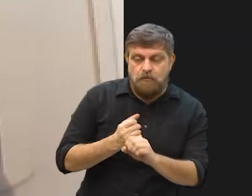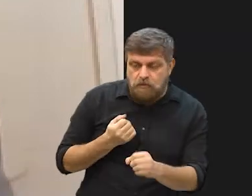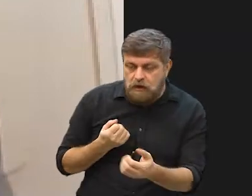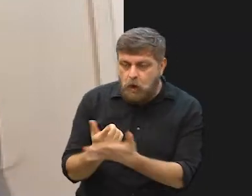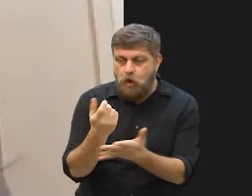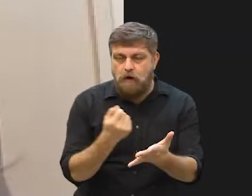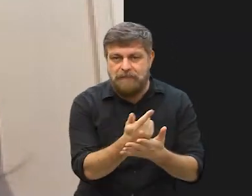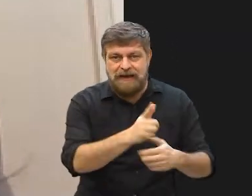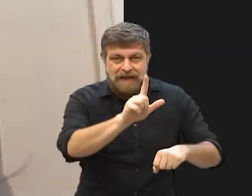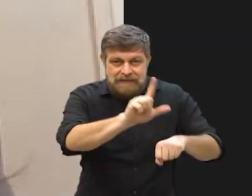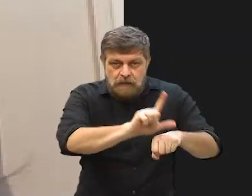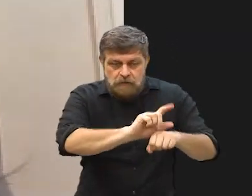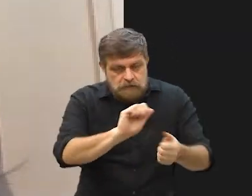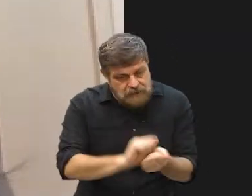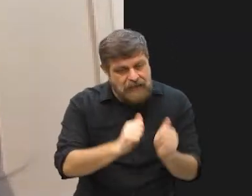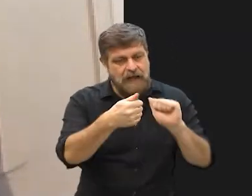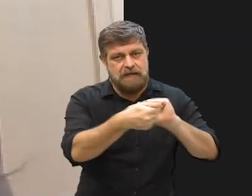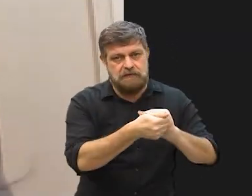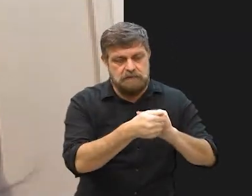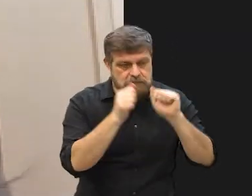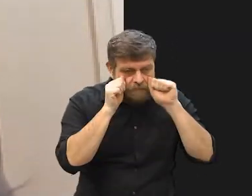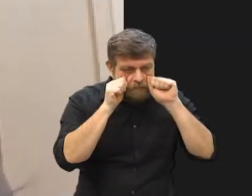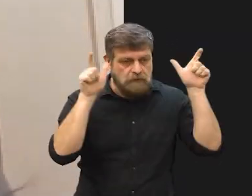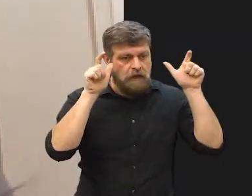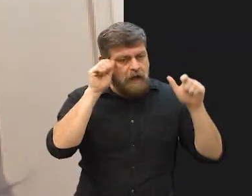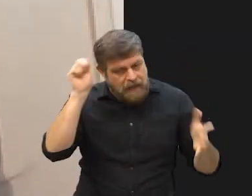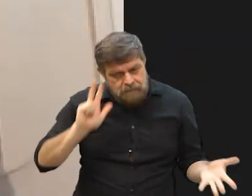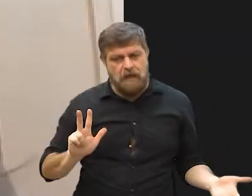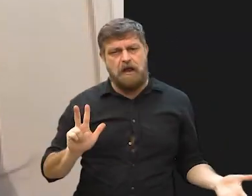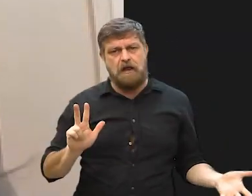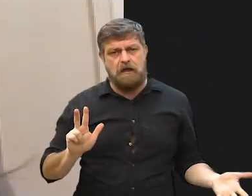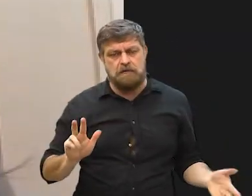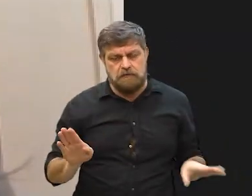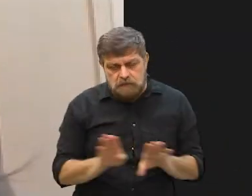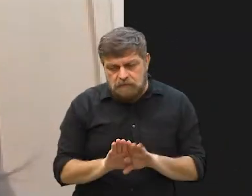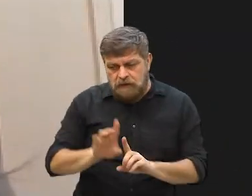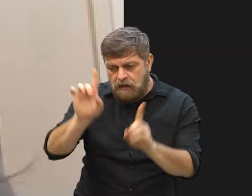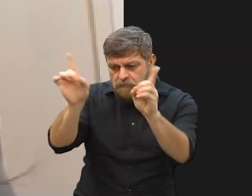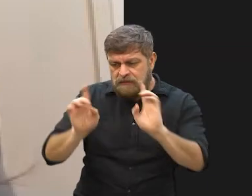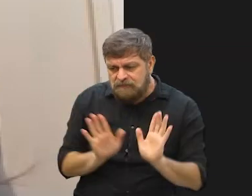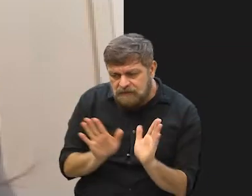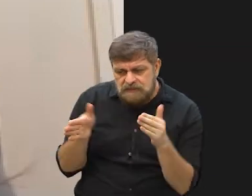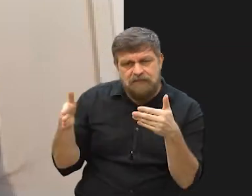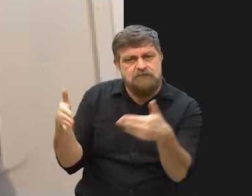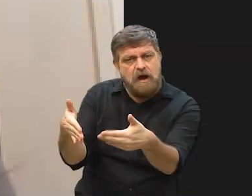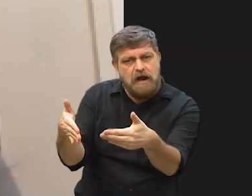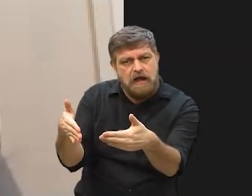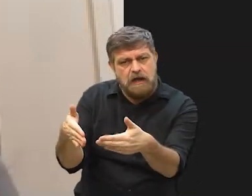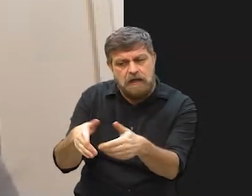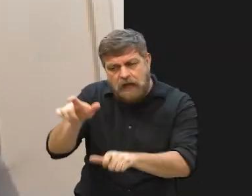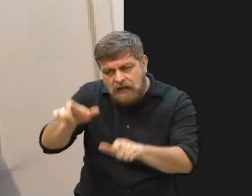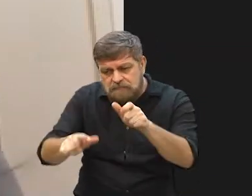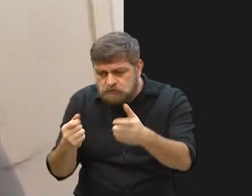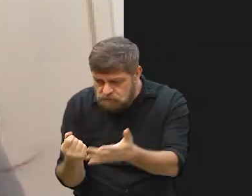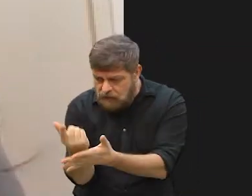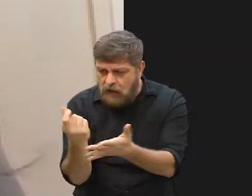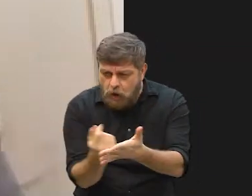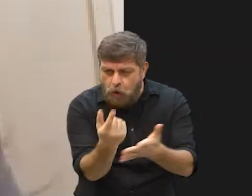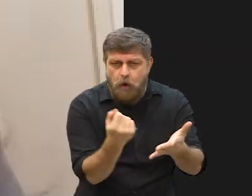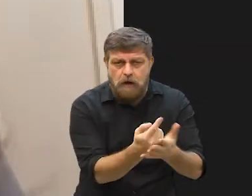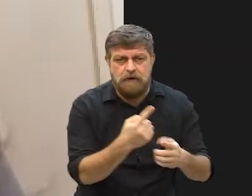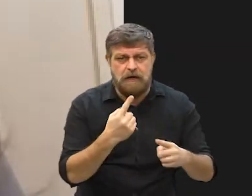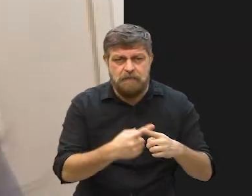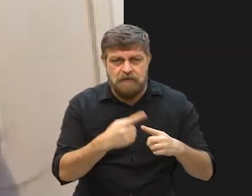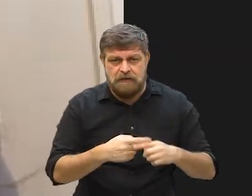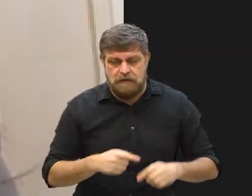comércio precisa ter esse olhar diferente para as pessoas com deficiência e doença rara, porque